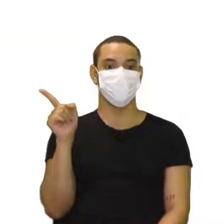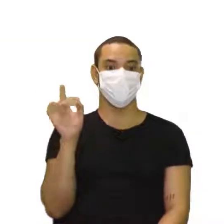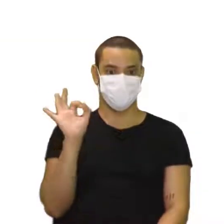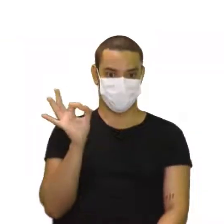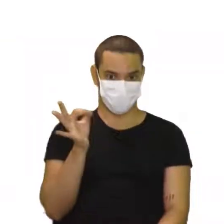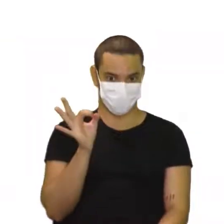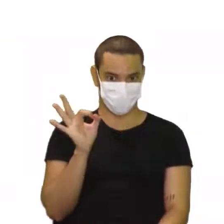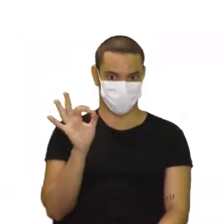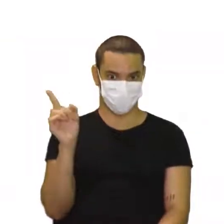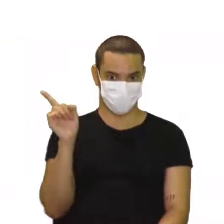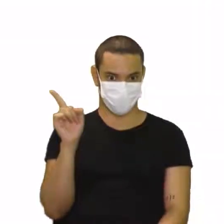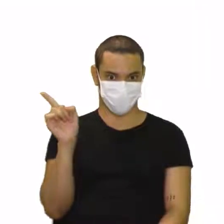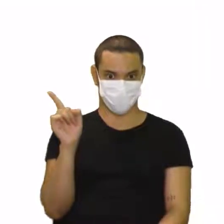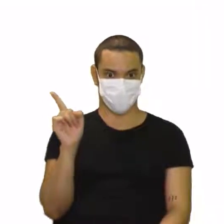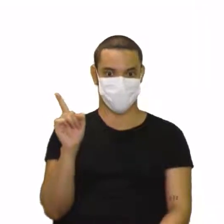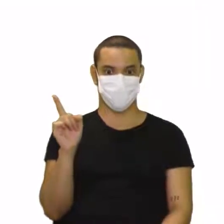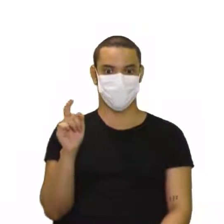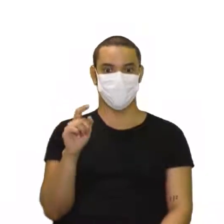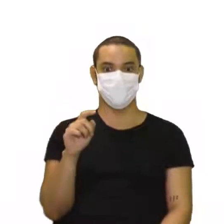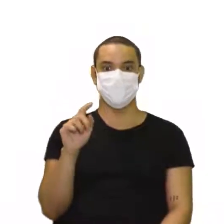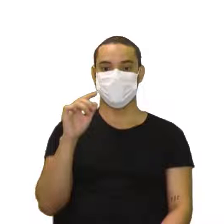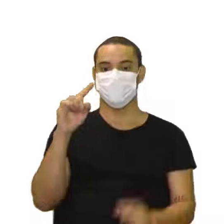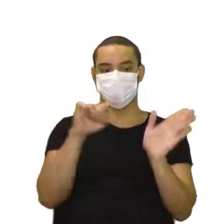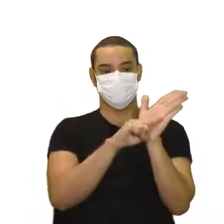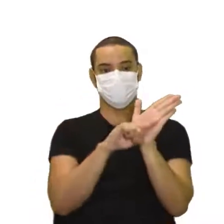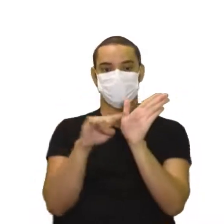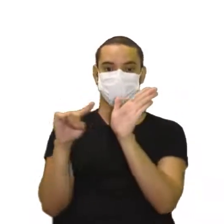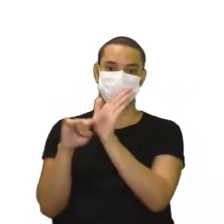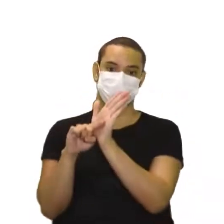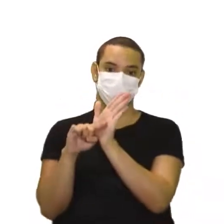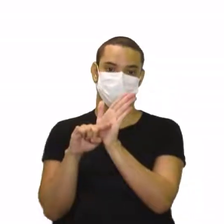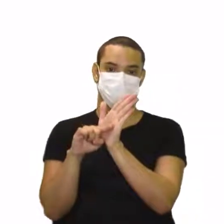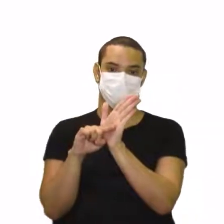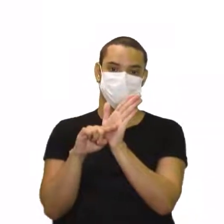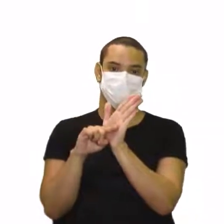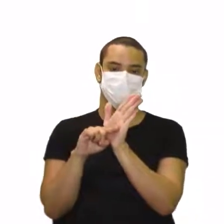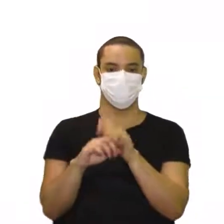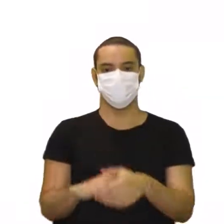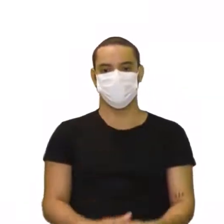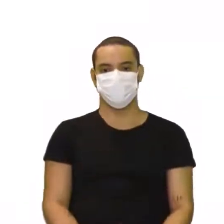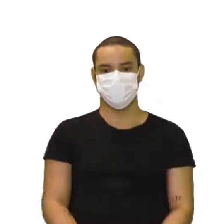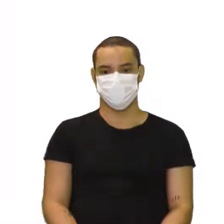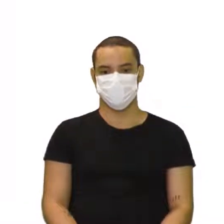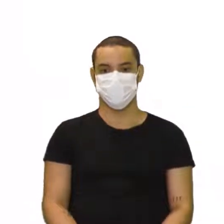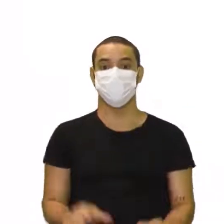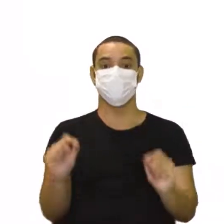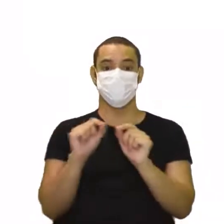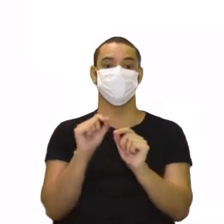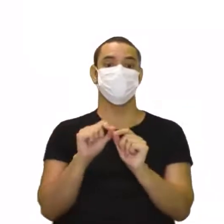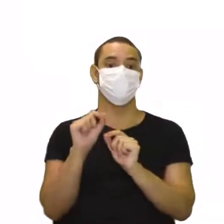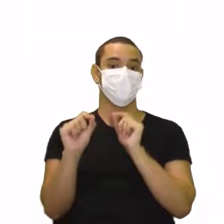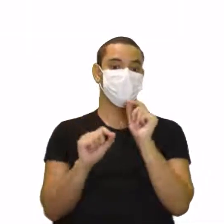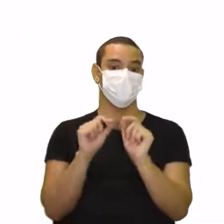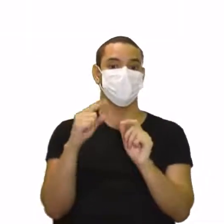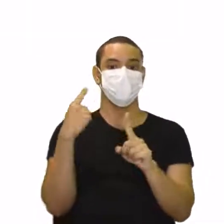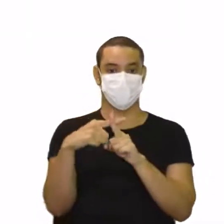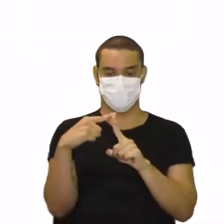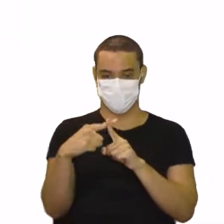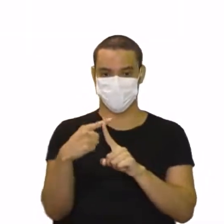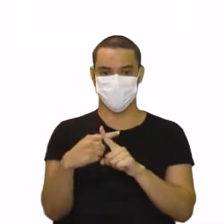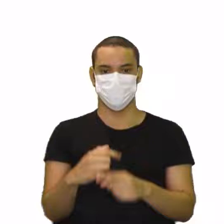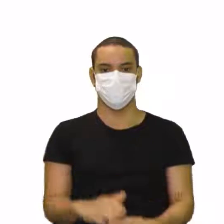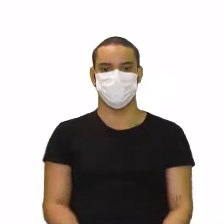31. Aqui, ó, sinais iguais, o que eu tenho? Ficou até uma carinha, né? Ficou até legal. Você tem o quê? Positivo.